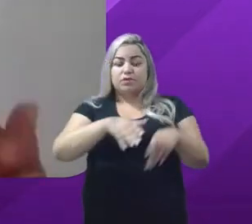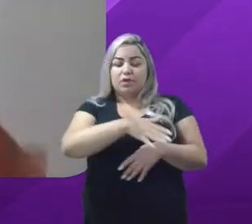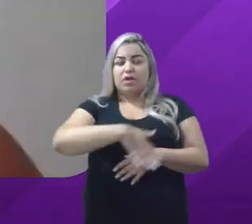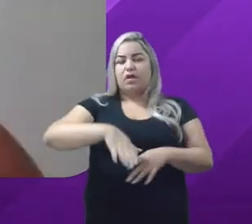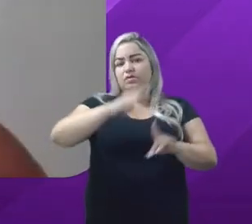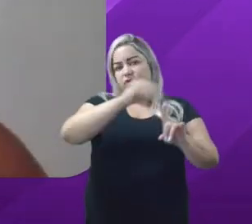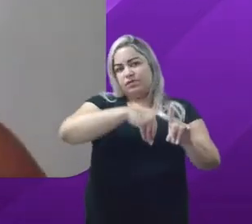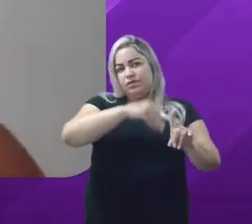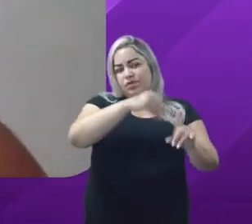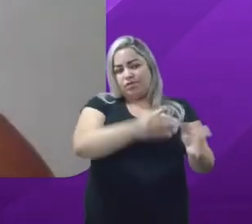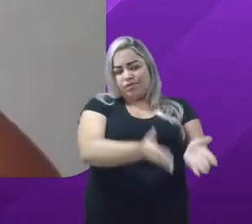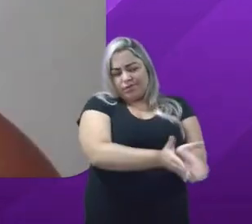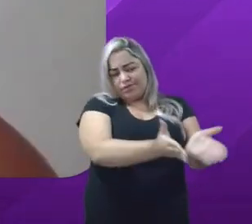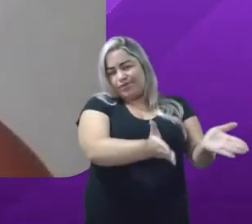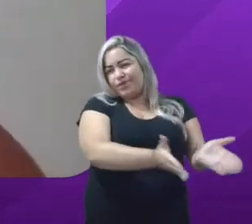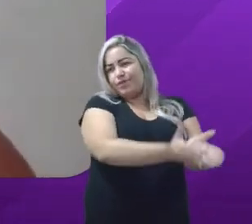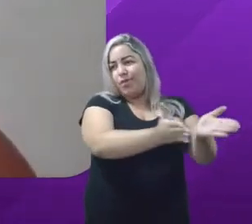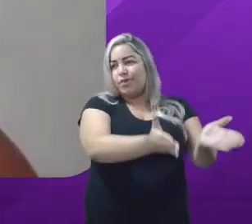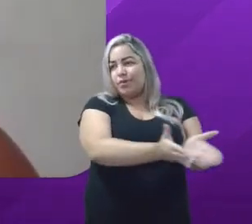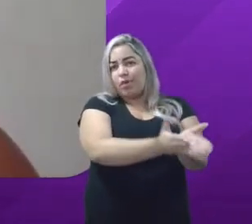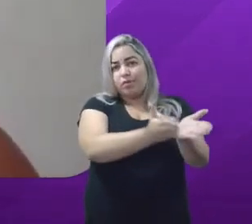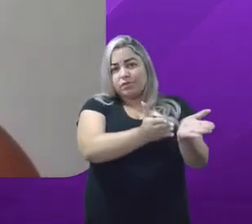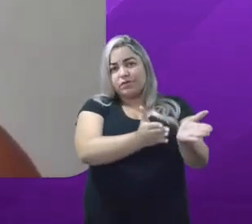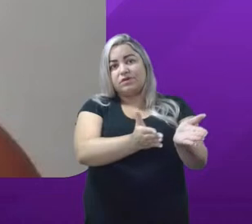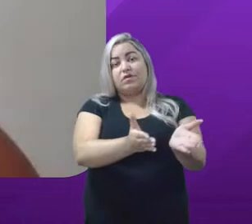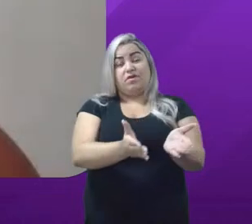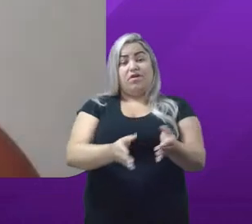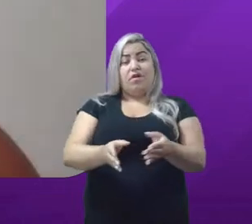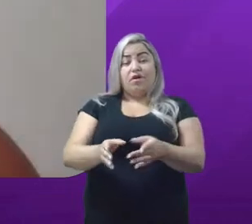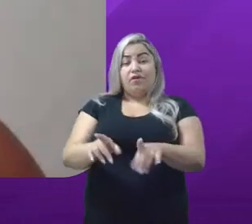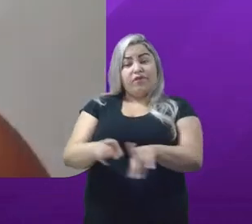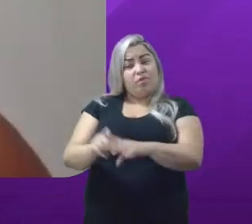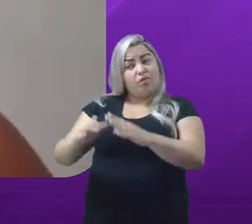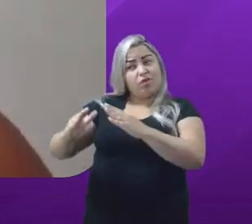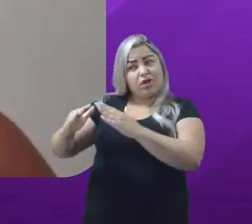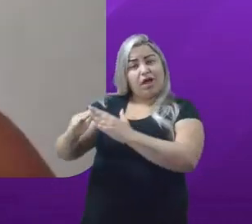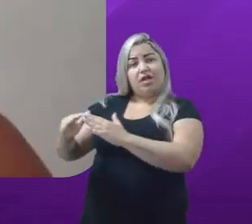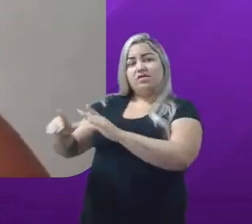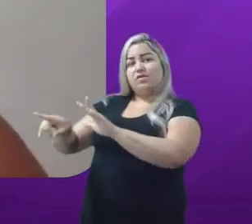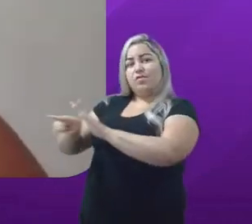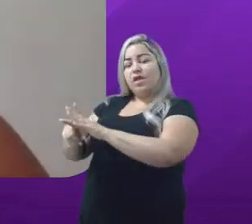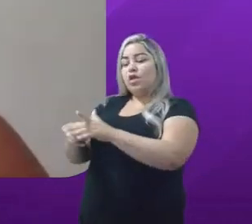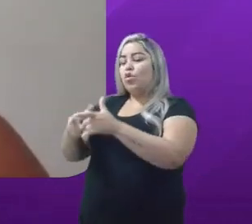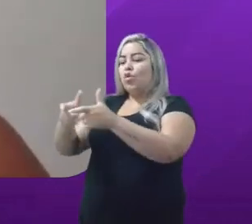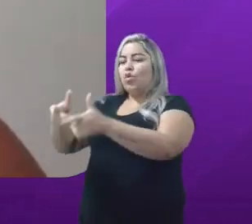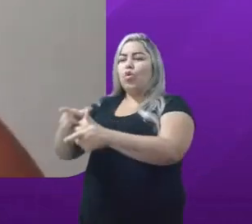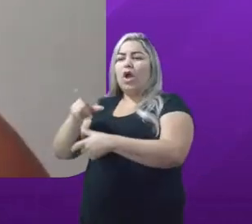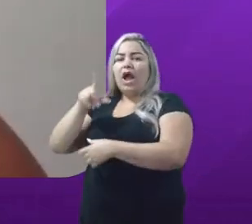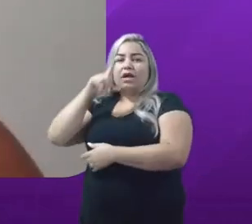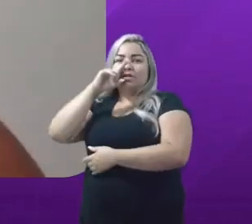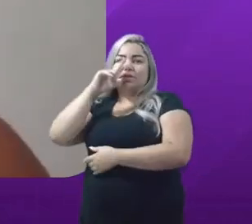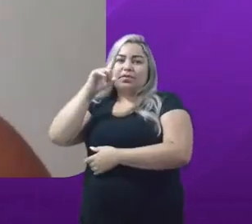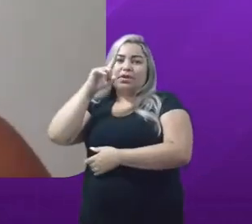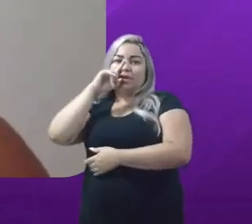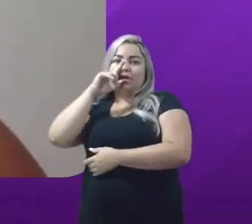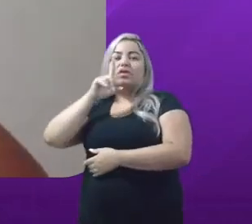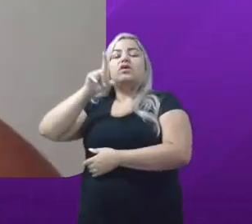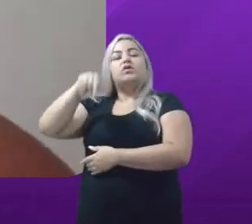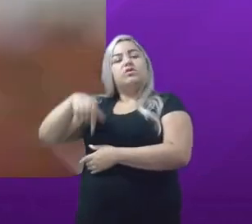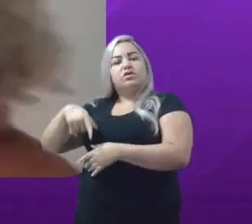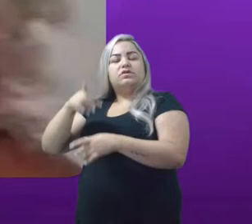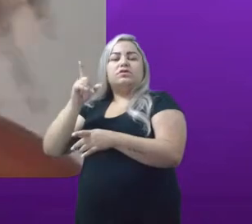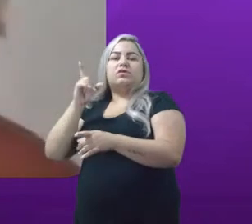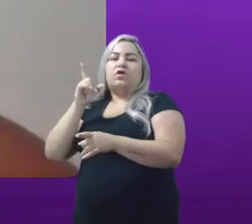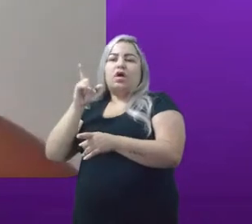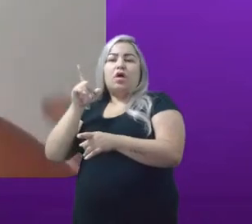vulneráveis, pelas populações pobres, que vão morar principalmente em locais de risco, já são locais de risco,